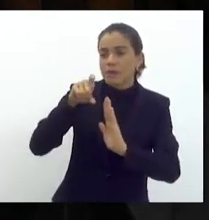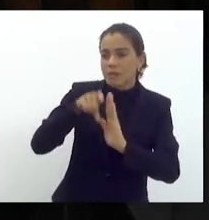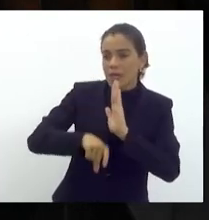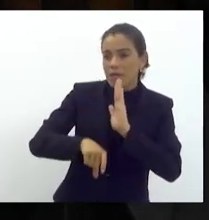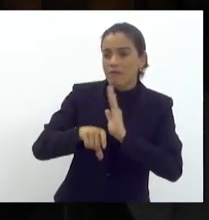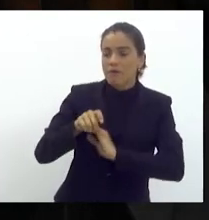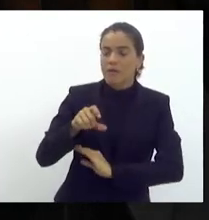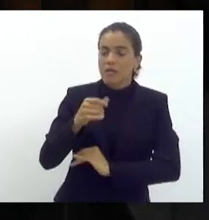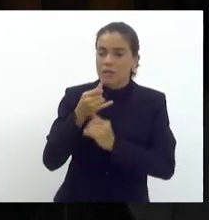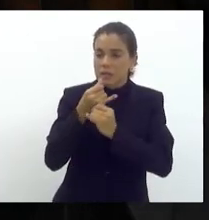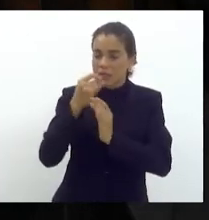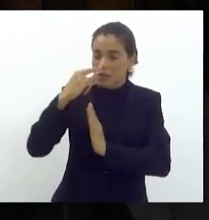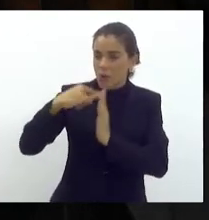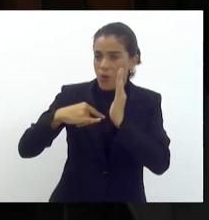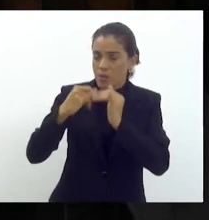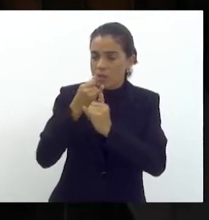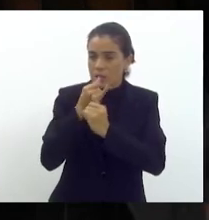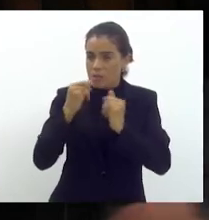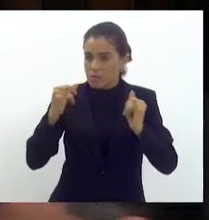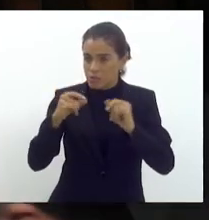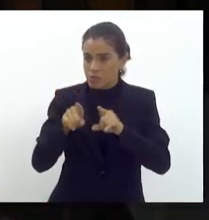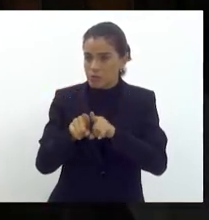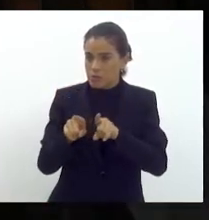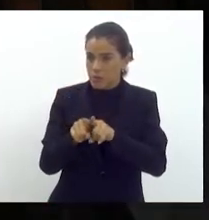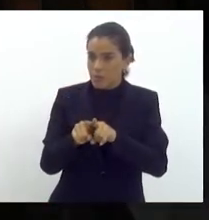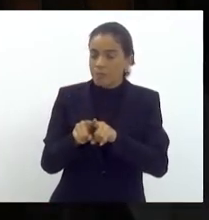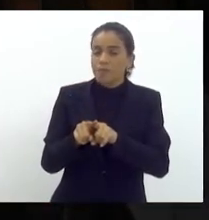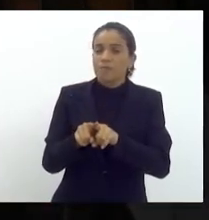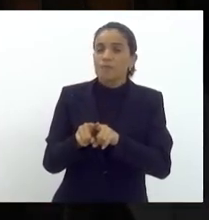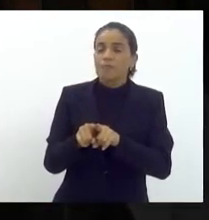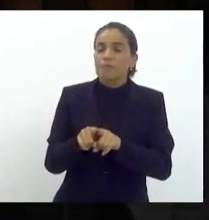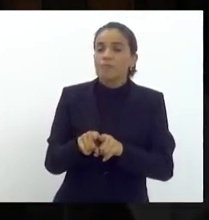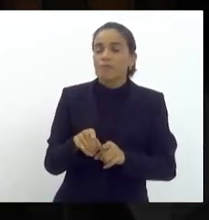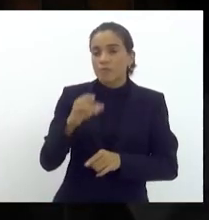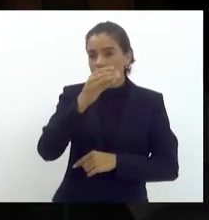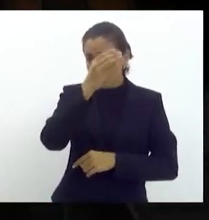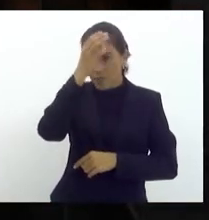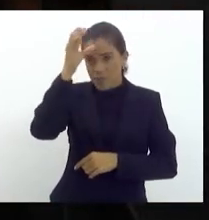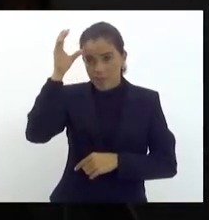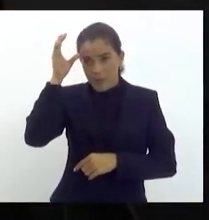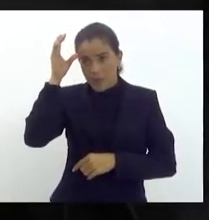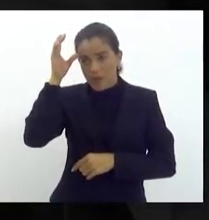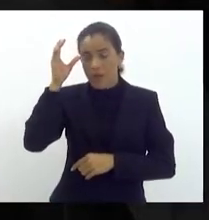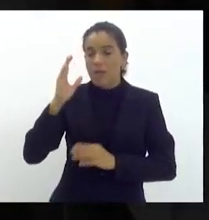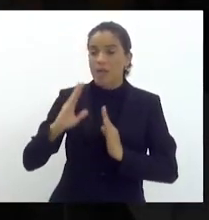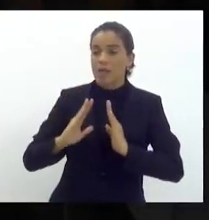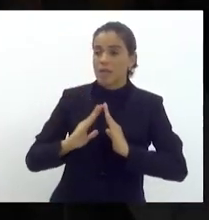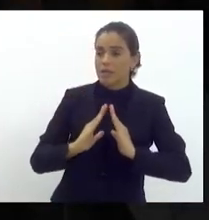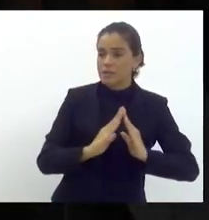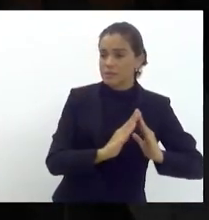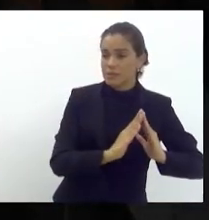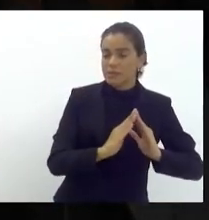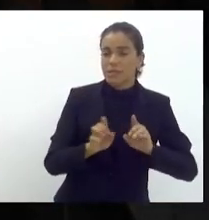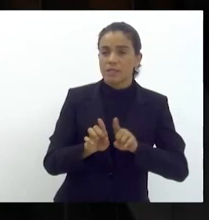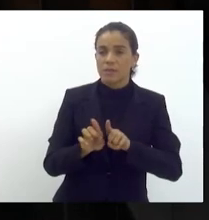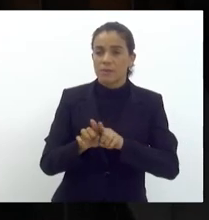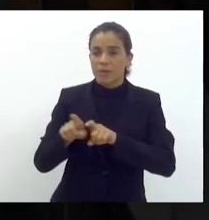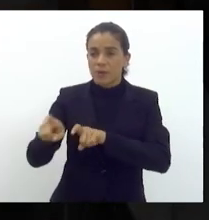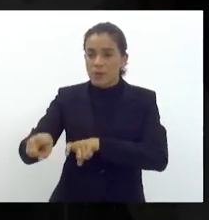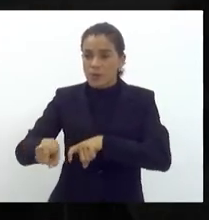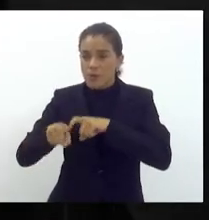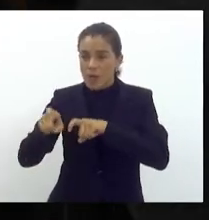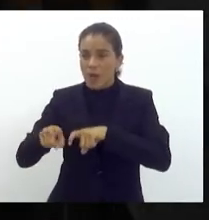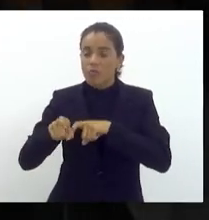elétrica para os consumres de orixás residenciais e rurais